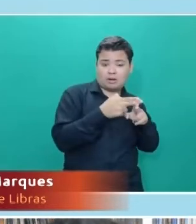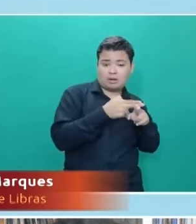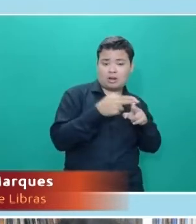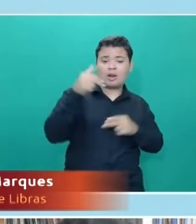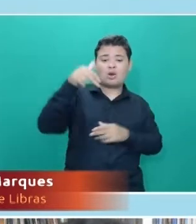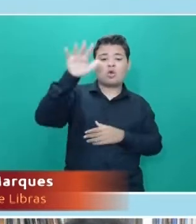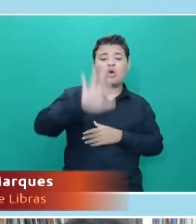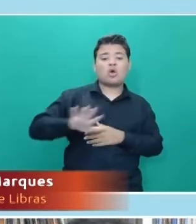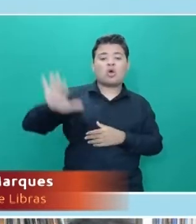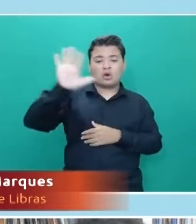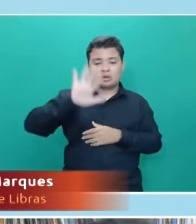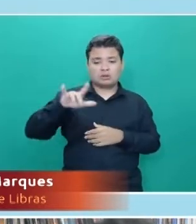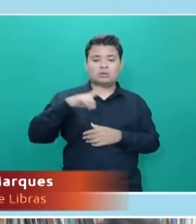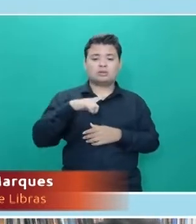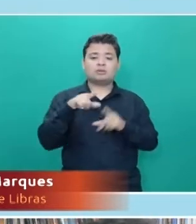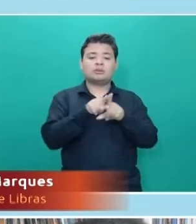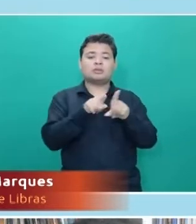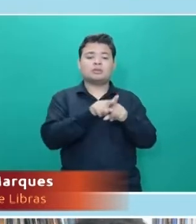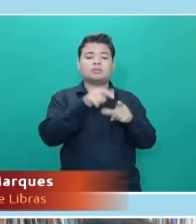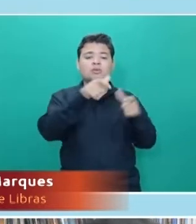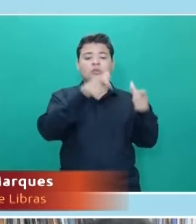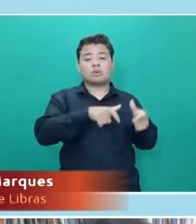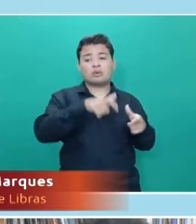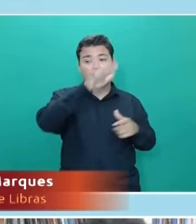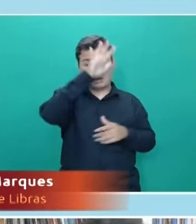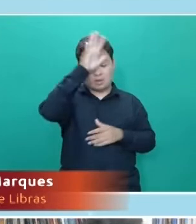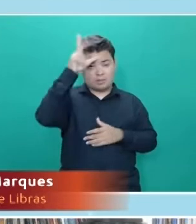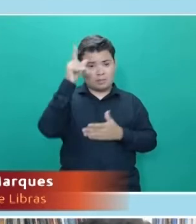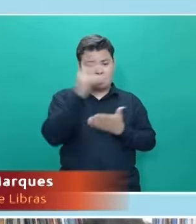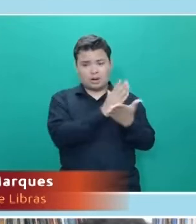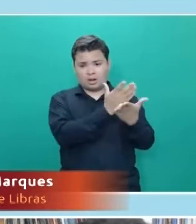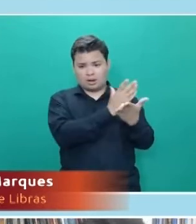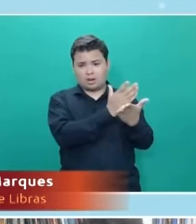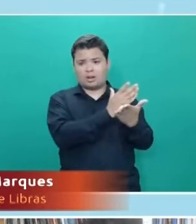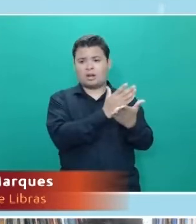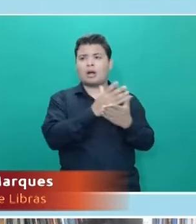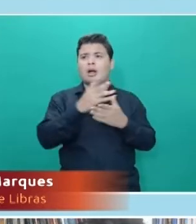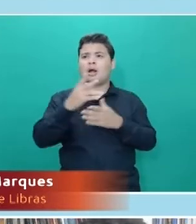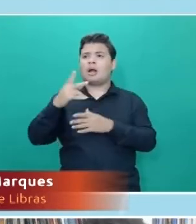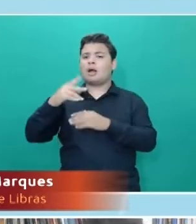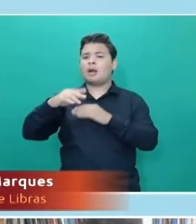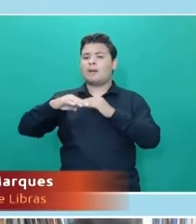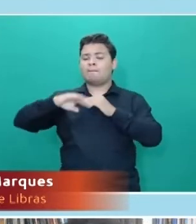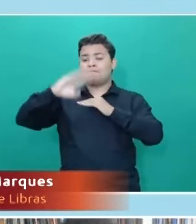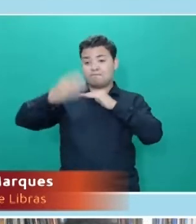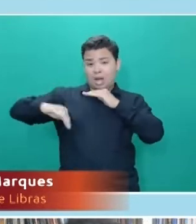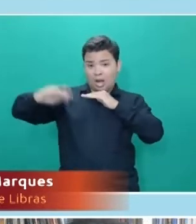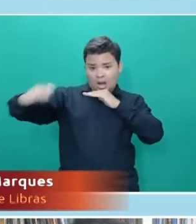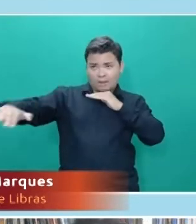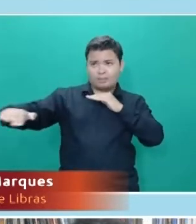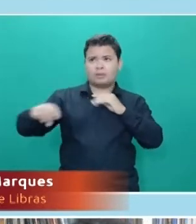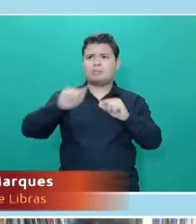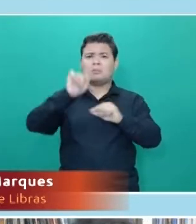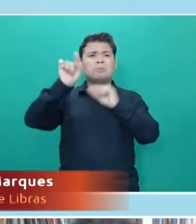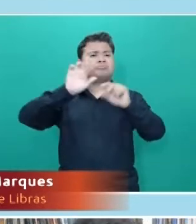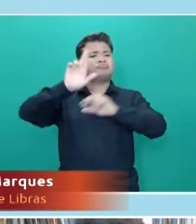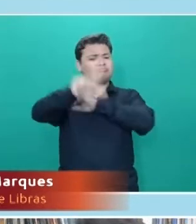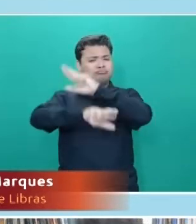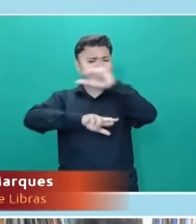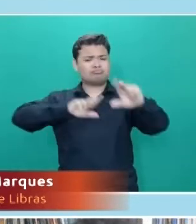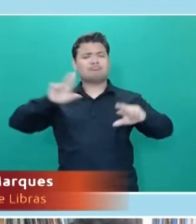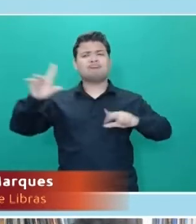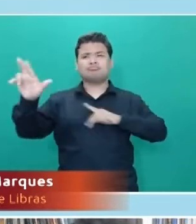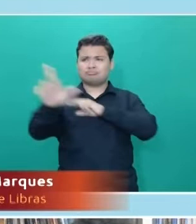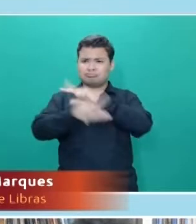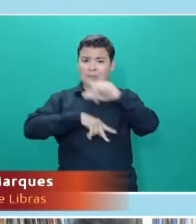na Zona Franca de Manaus, aqui nos Pampas, enfim, é muito diferente, é muito diferente. Então, você tem um país